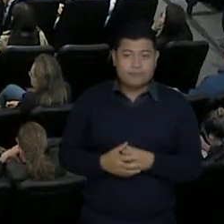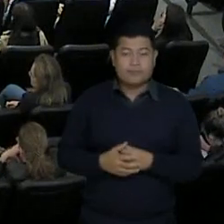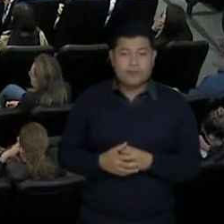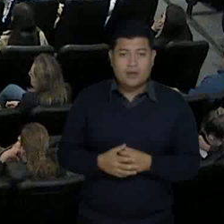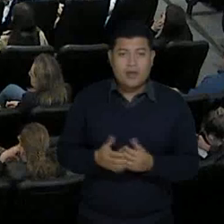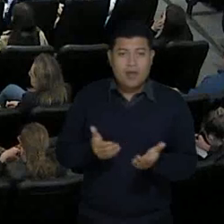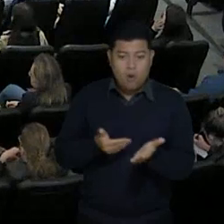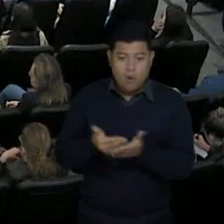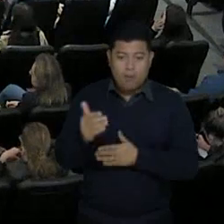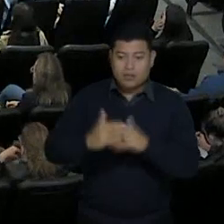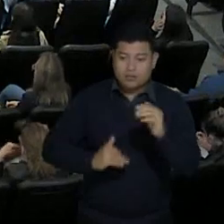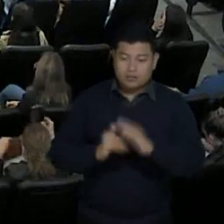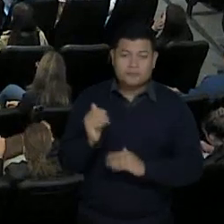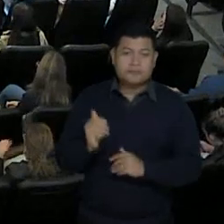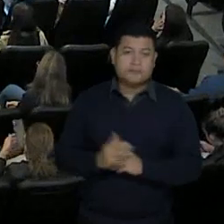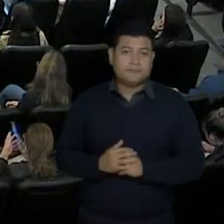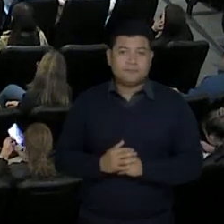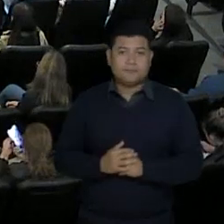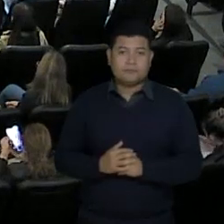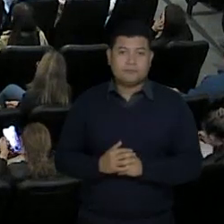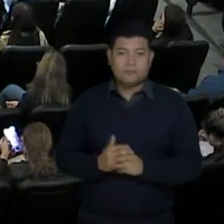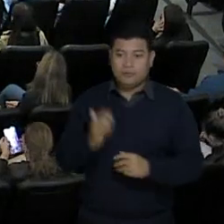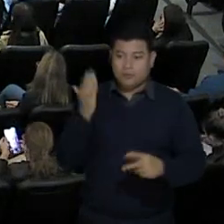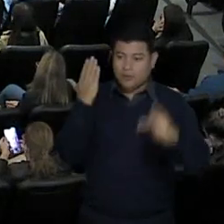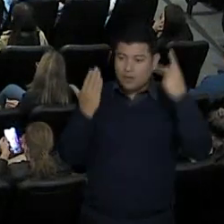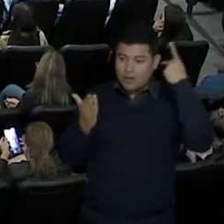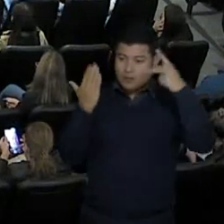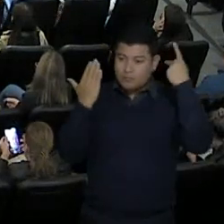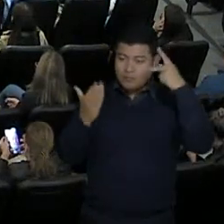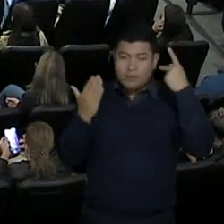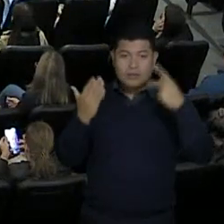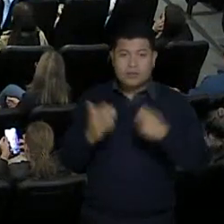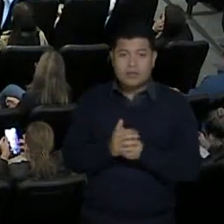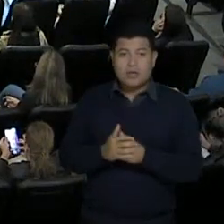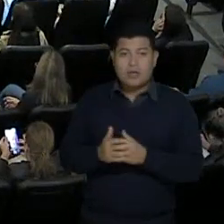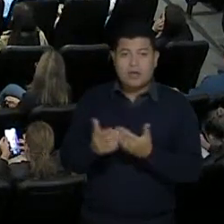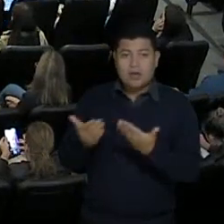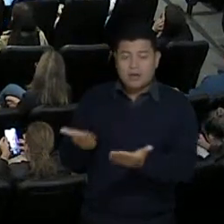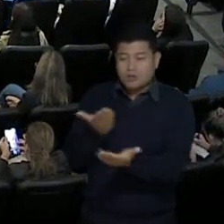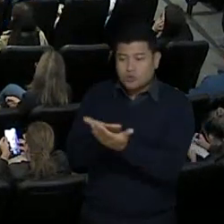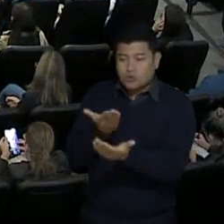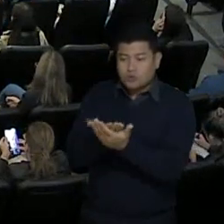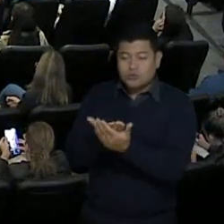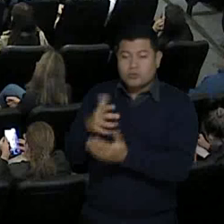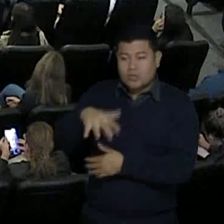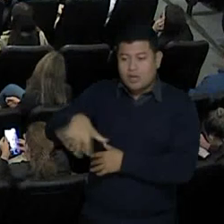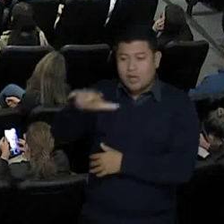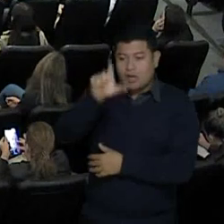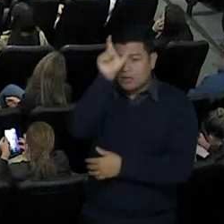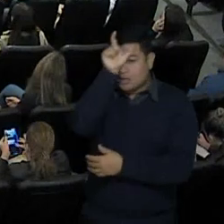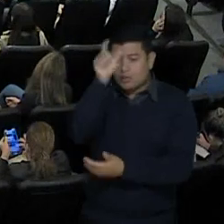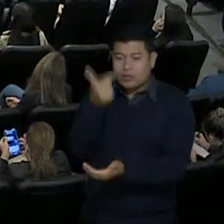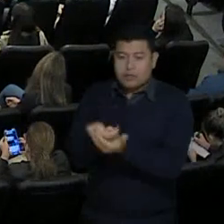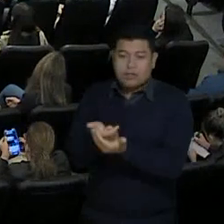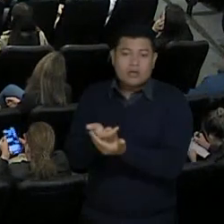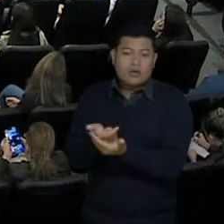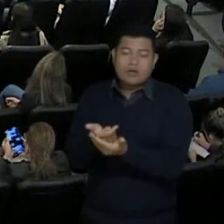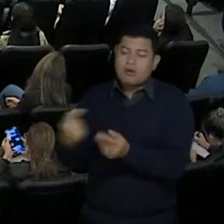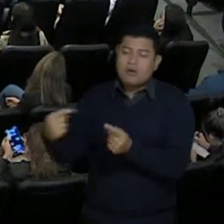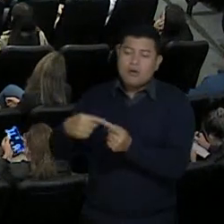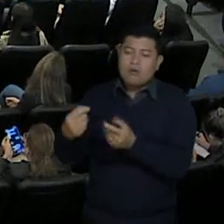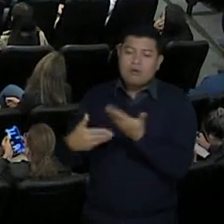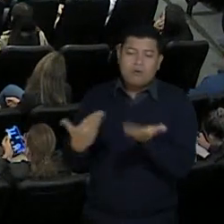e a psicopedagogia na dislexia a psicopedagogia nesse trabalho com esses